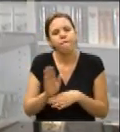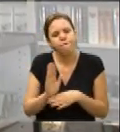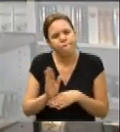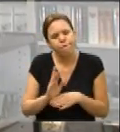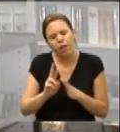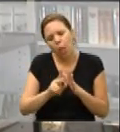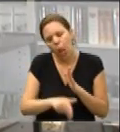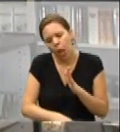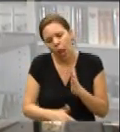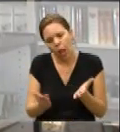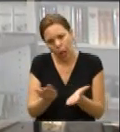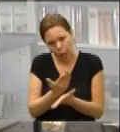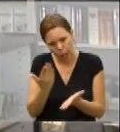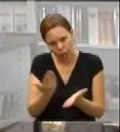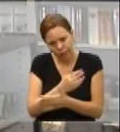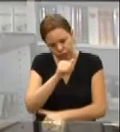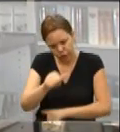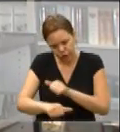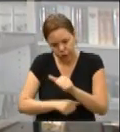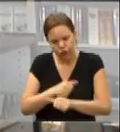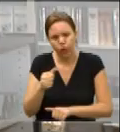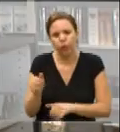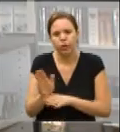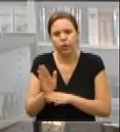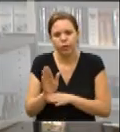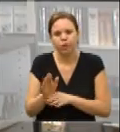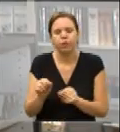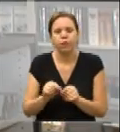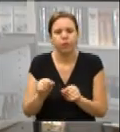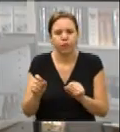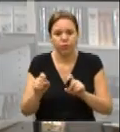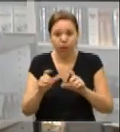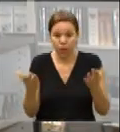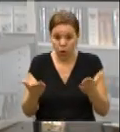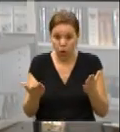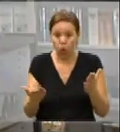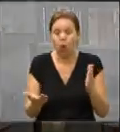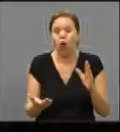e um livro, se foi transformado em série e agora em quadrinhos.